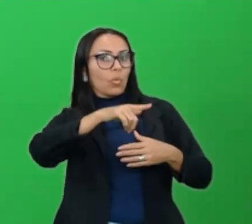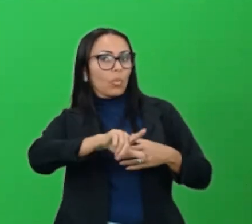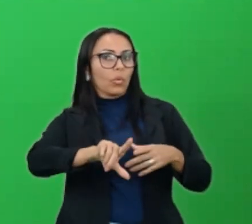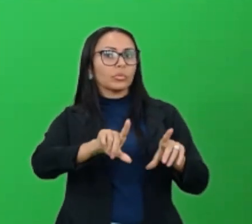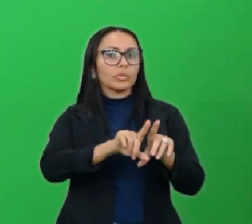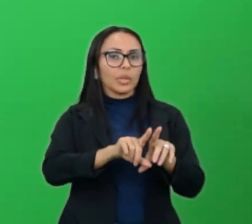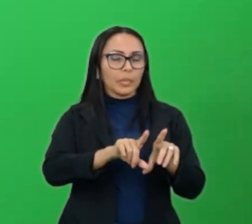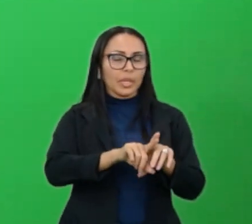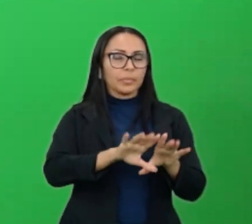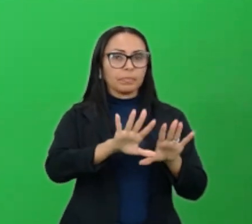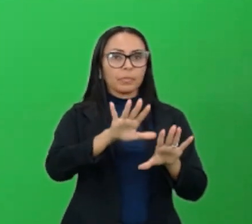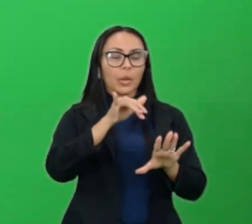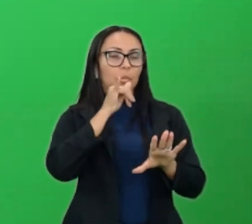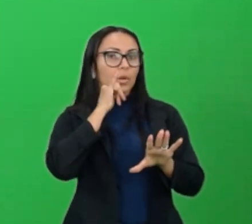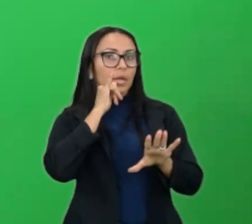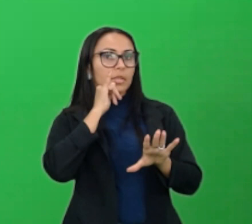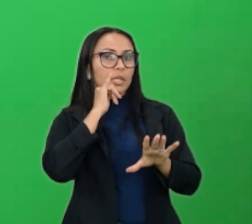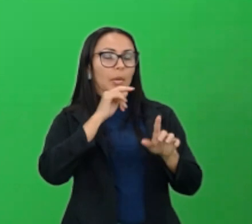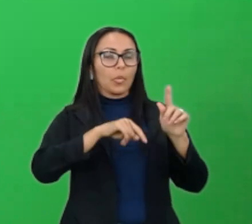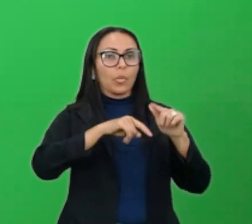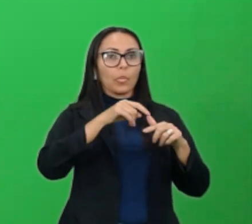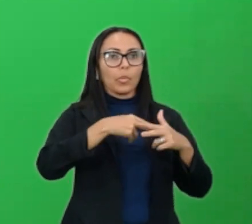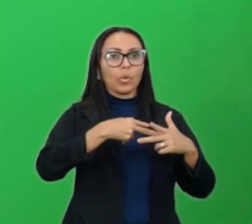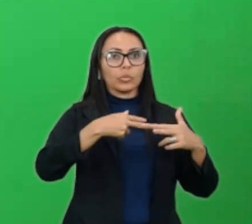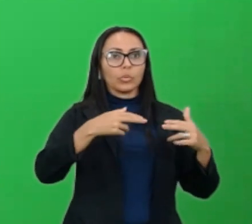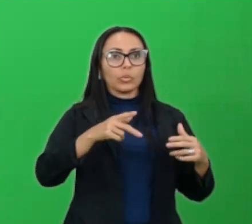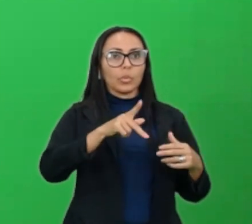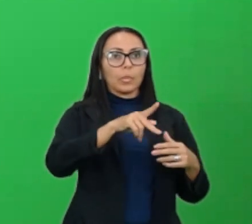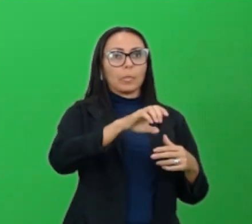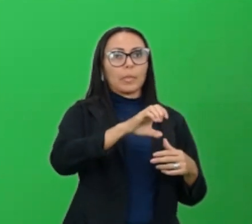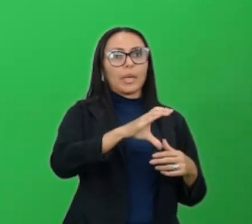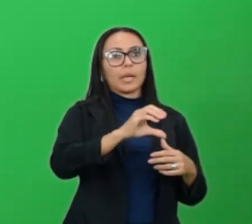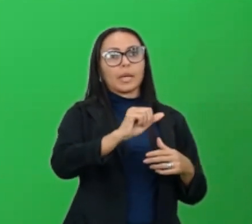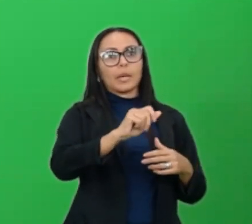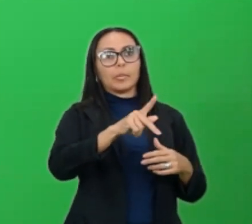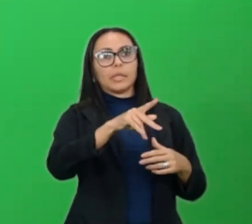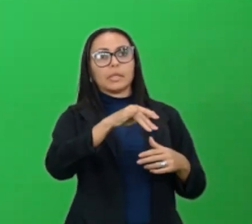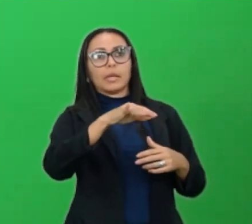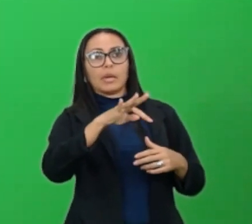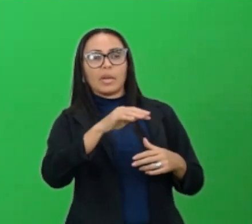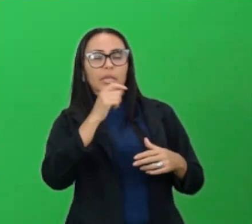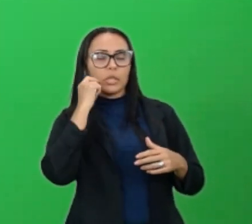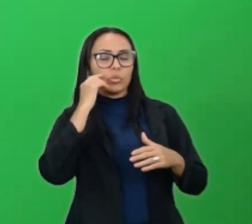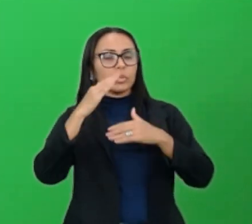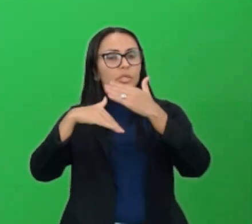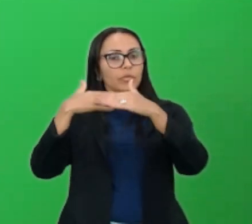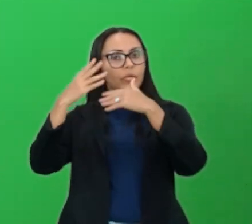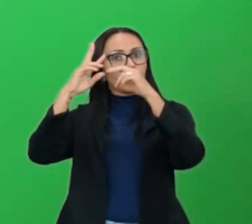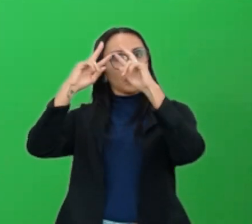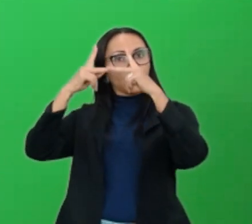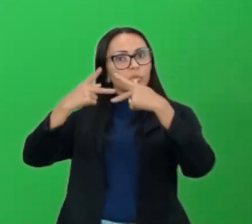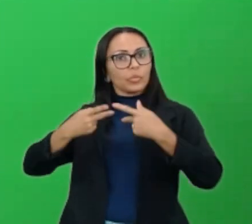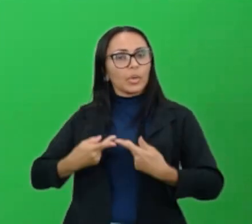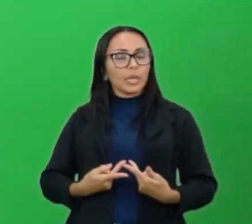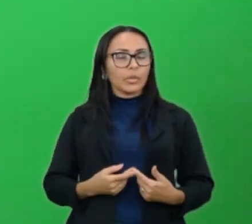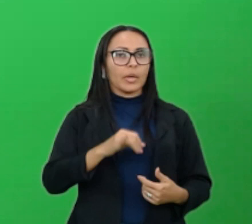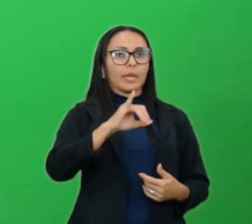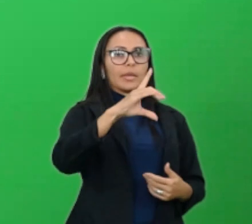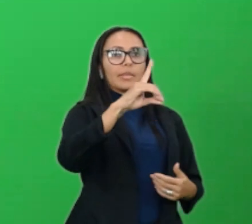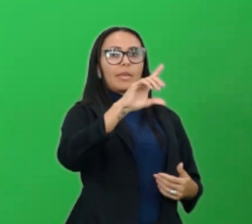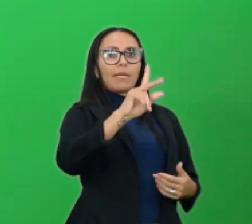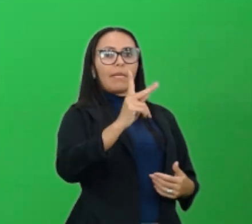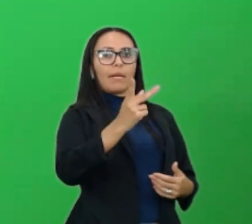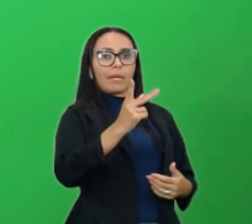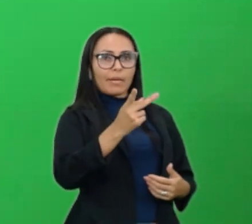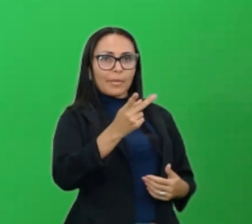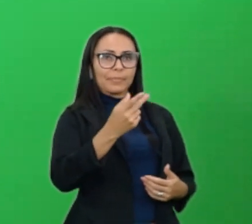exemplo, Produto Interno Bruto per capita, né, e Índice de Desenvolvimento Humano, o famoso IDH. Então, é importante